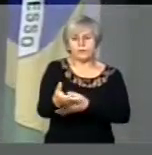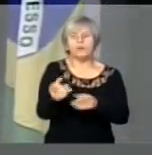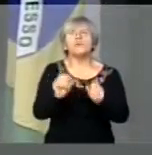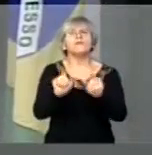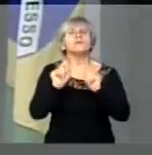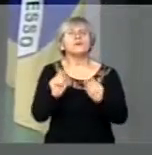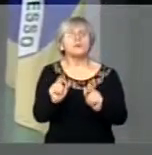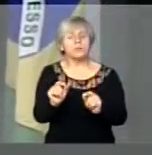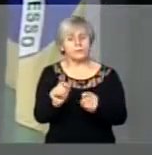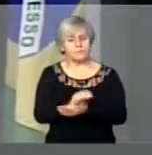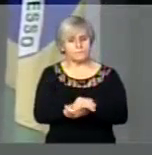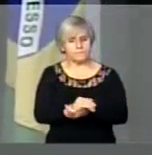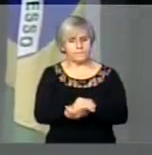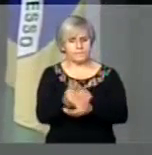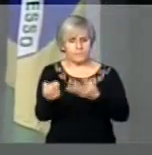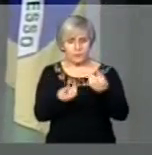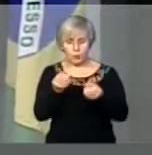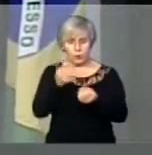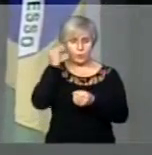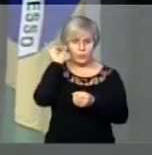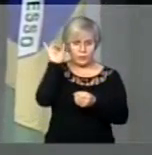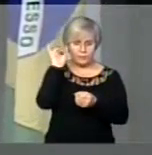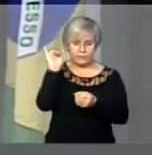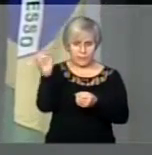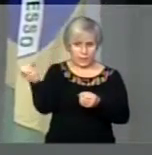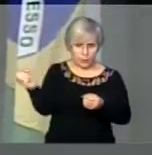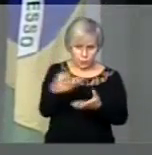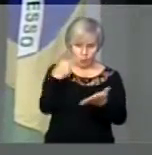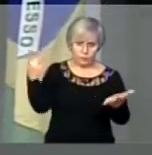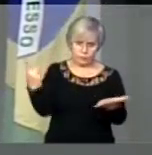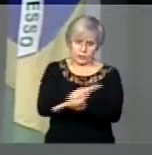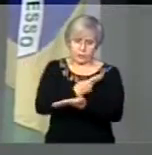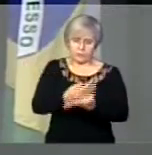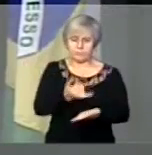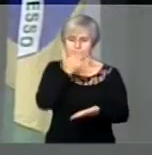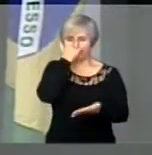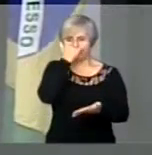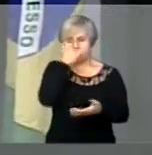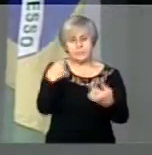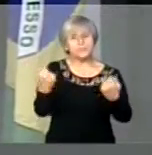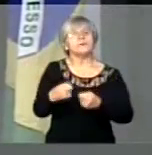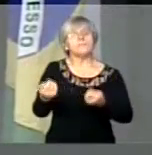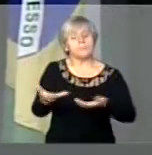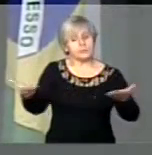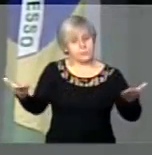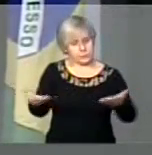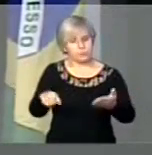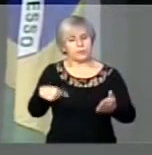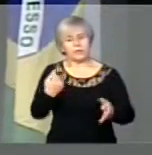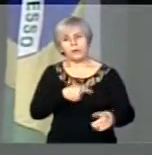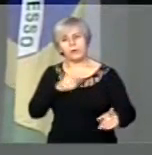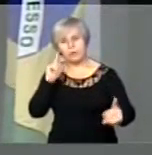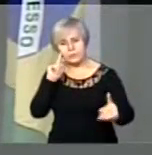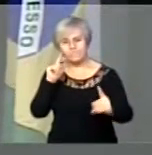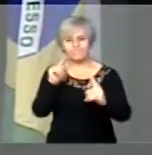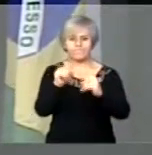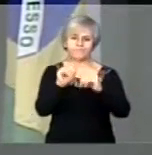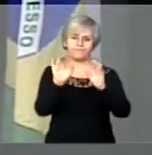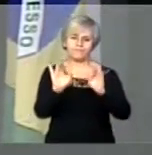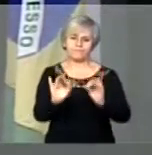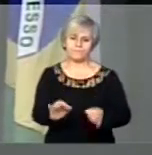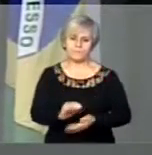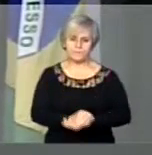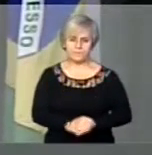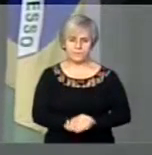estão e como prevenir os novos casos deve ser agora o nosso foco.